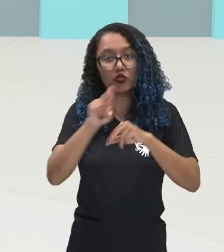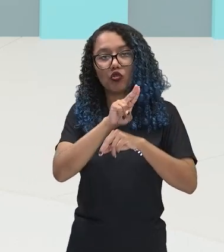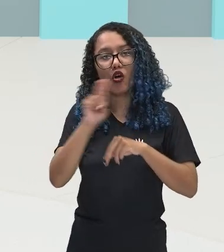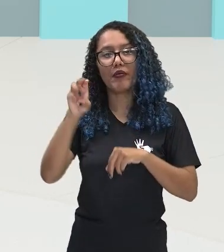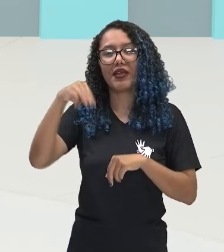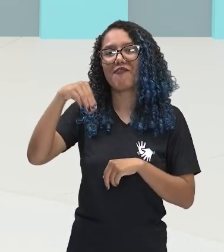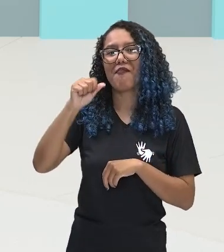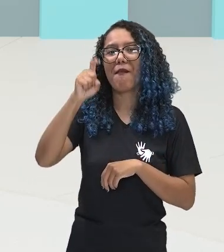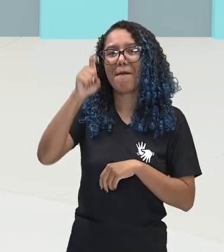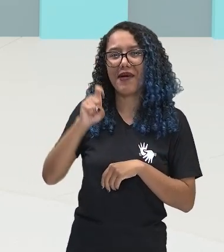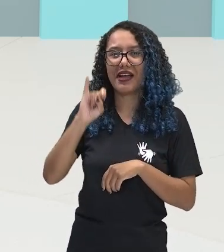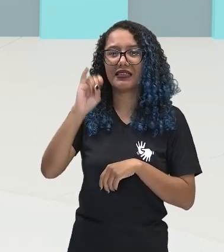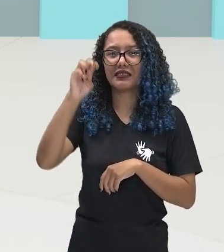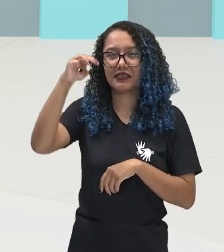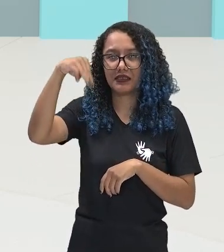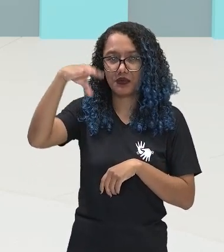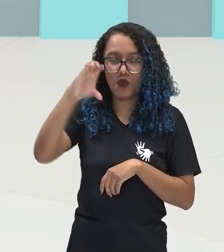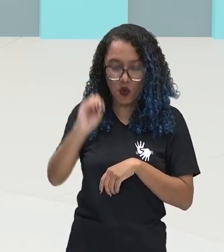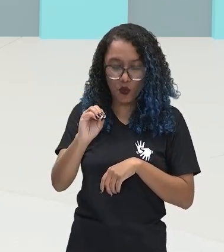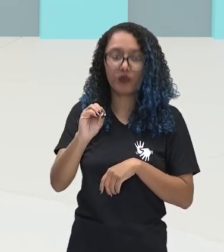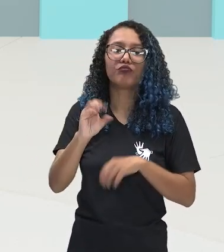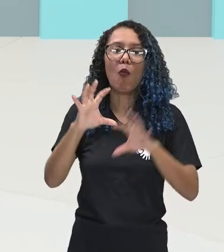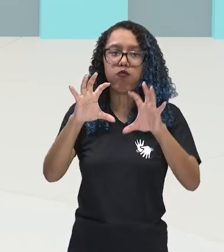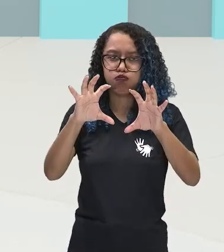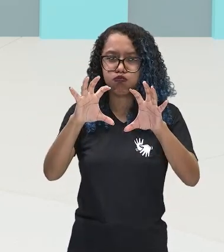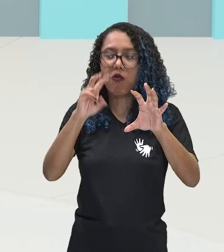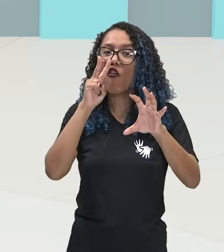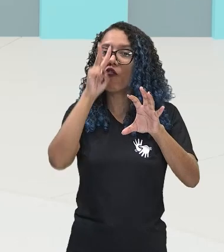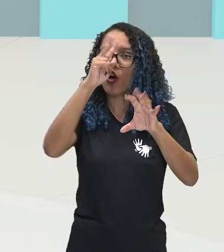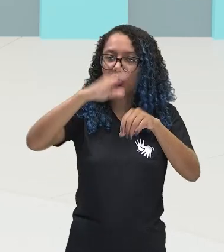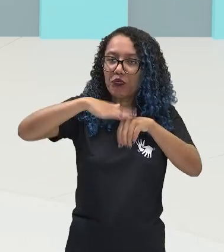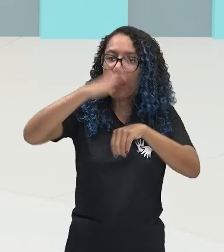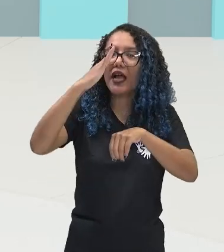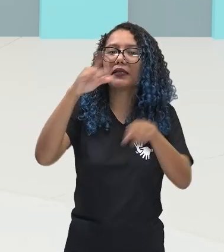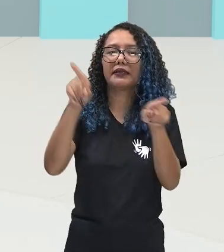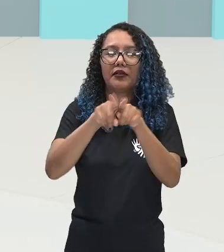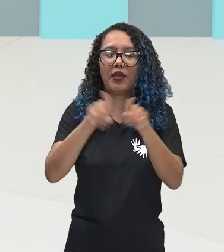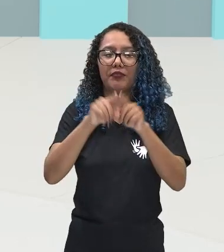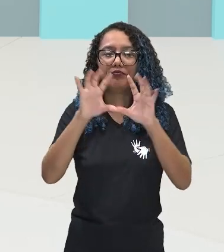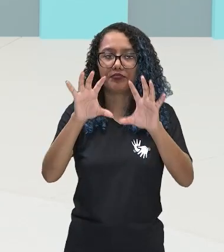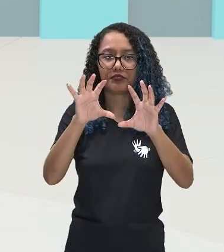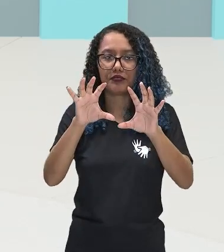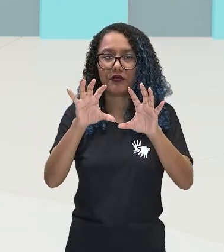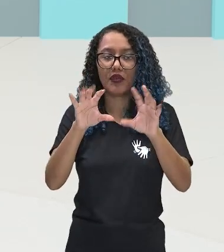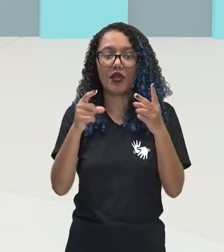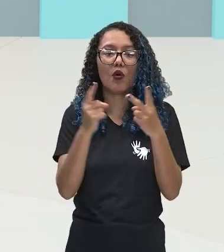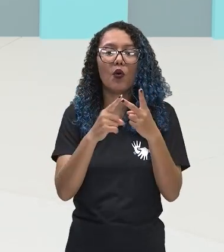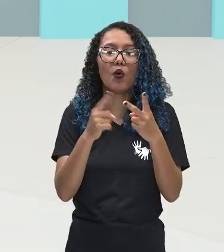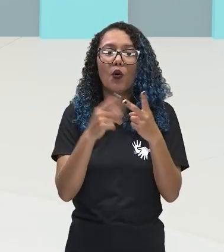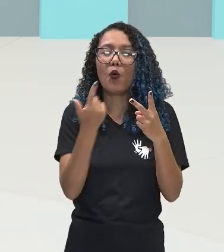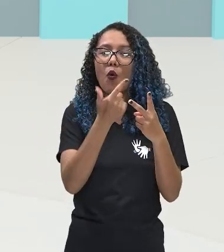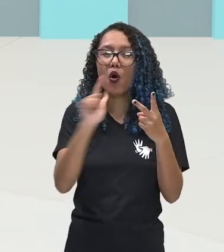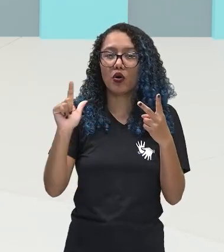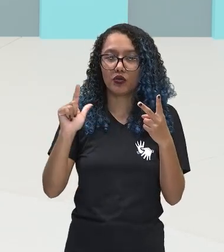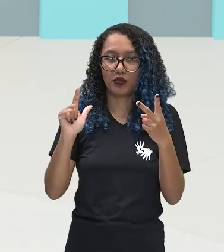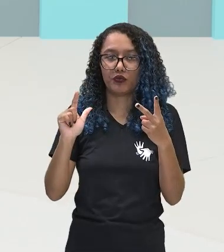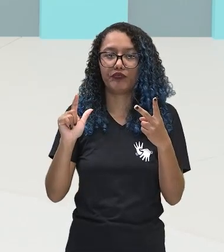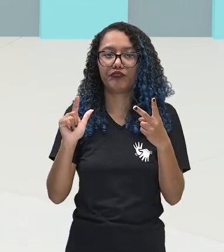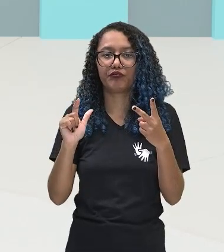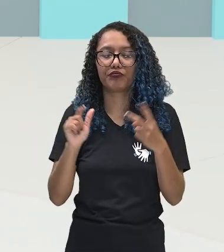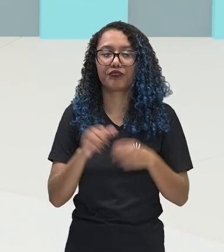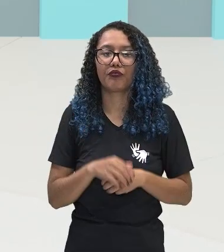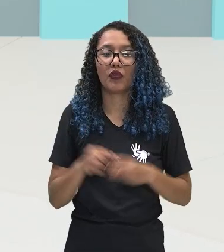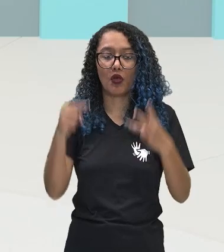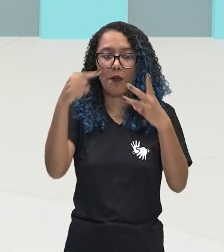máximo ela é a maior de todos e a mais potente o glúteo eh o glúteo mínimo e o